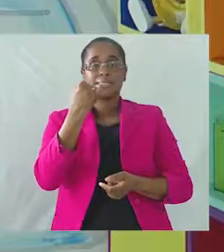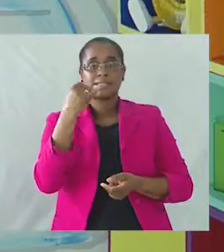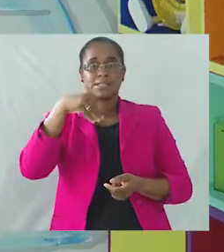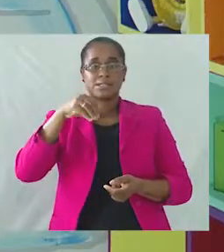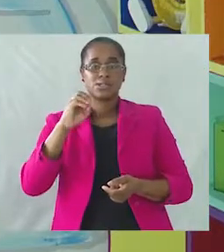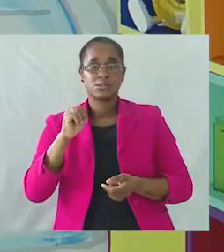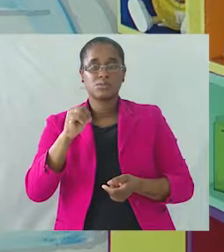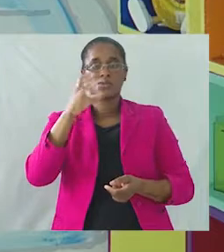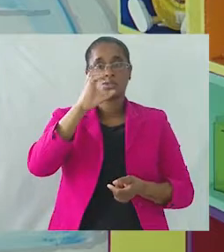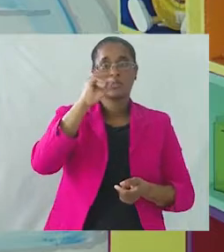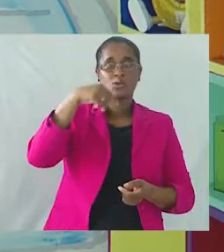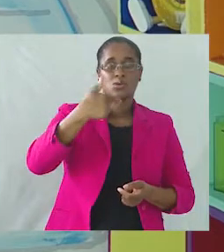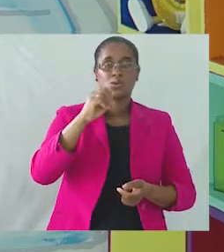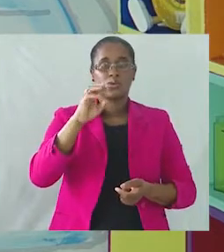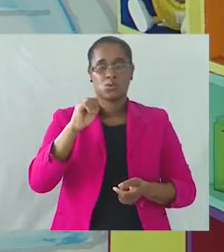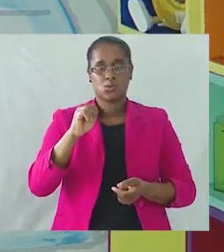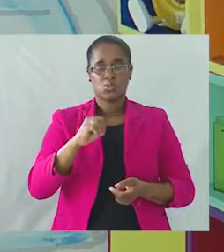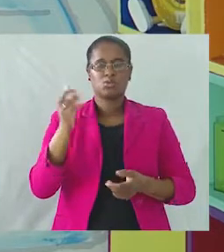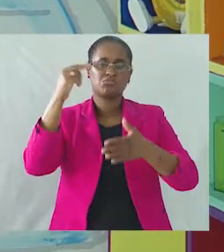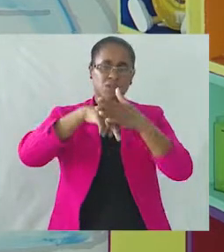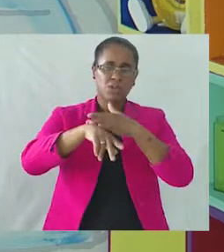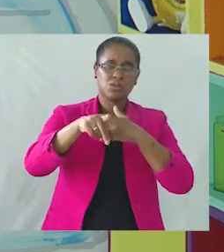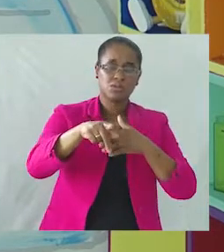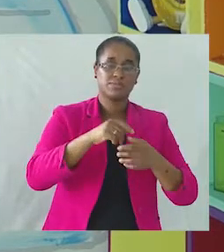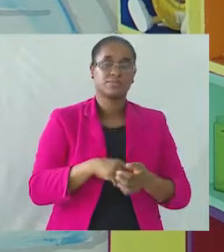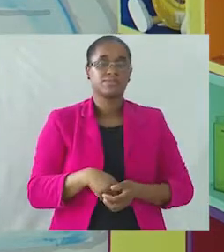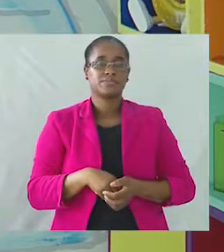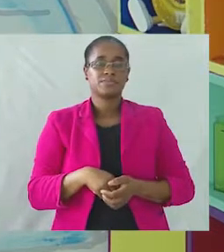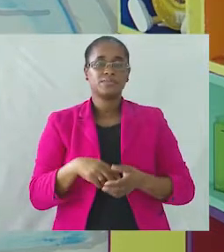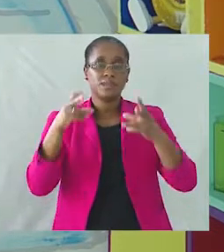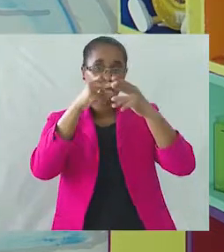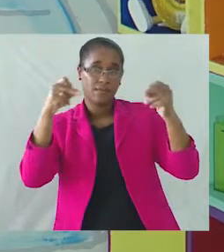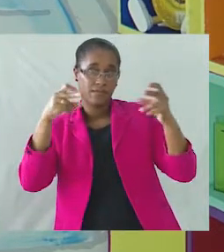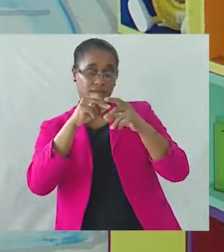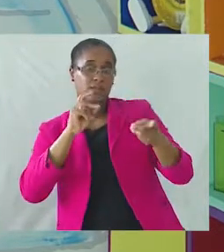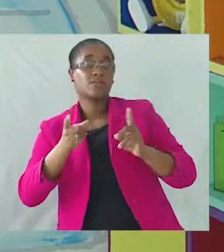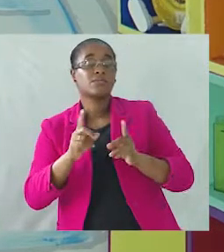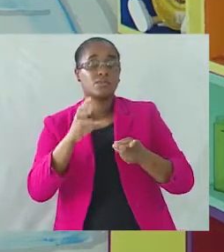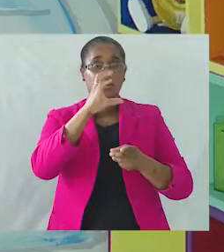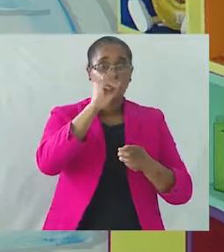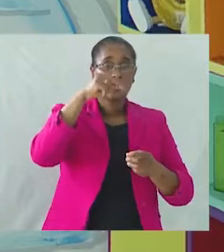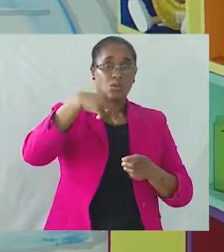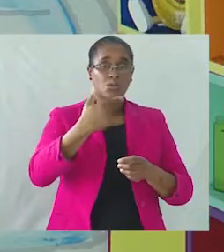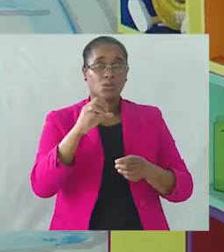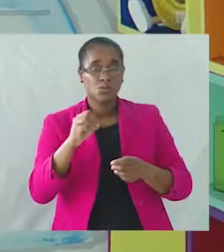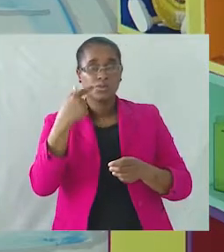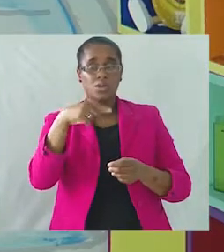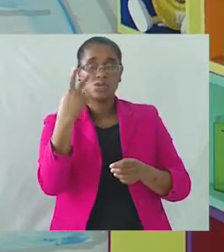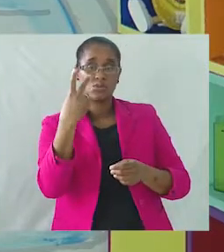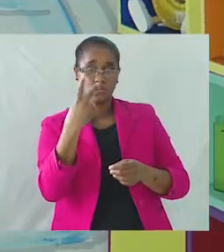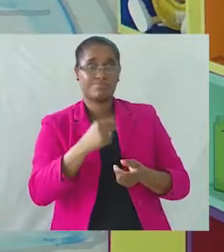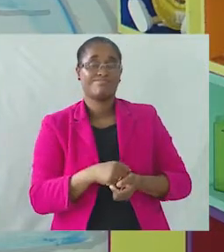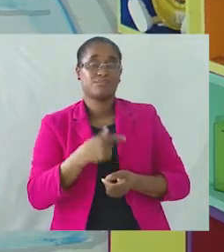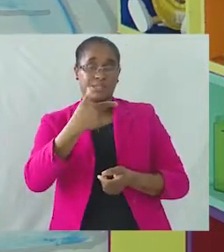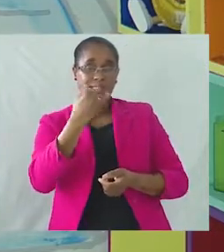Portanto, dentro daquela definição de conto, há dois tipos. Temos o